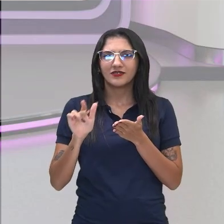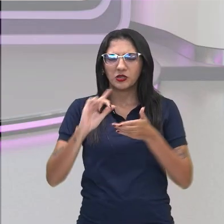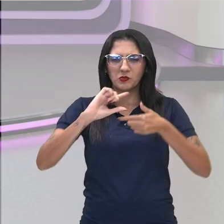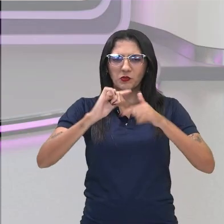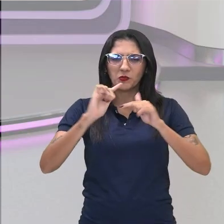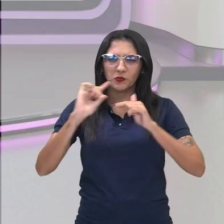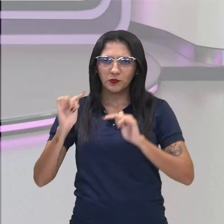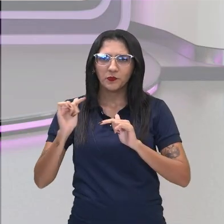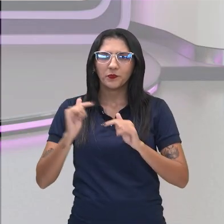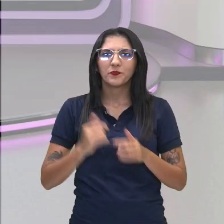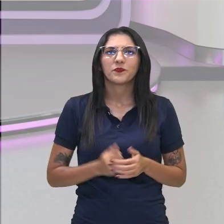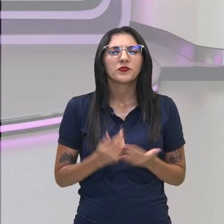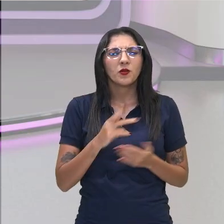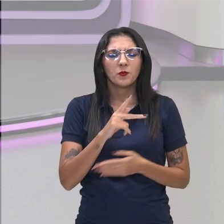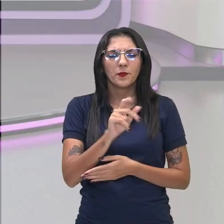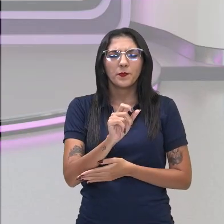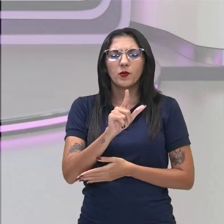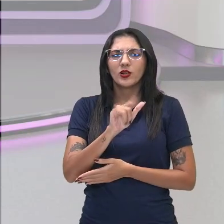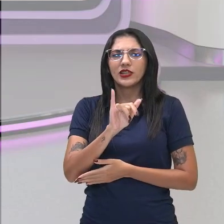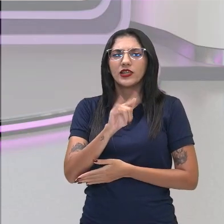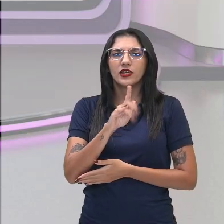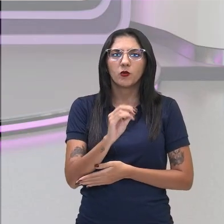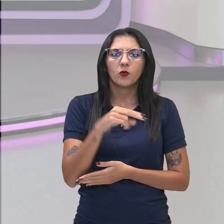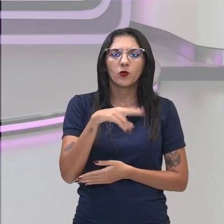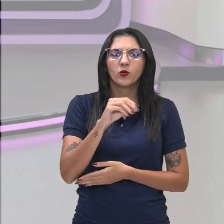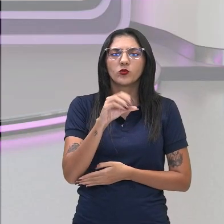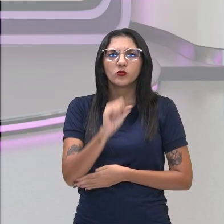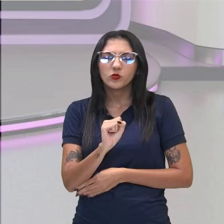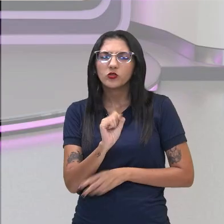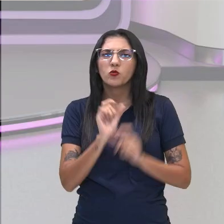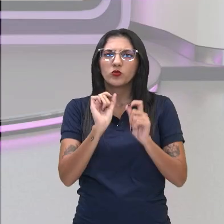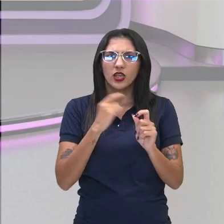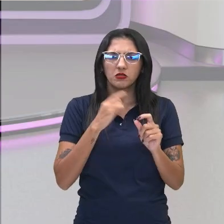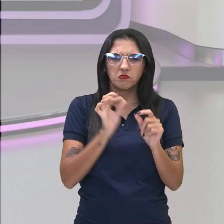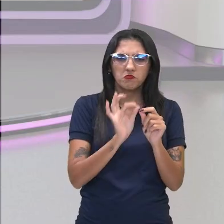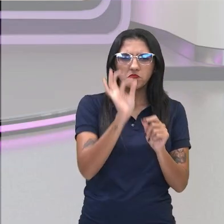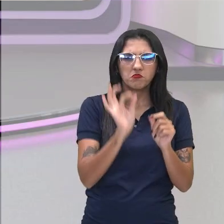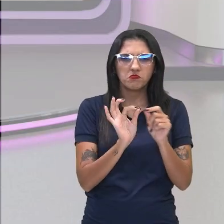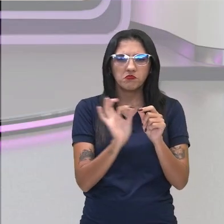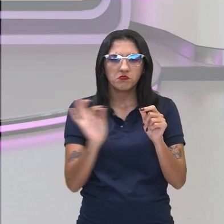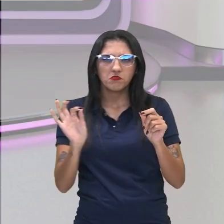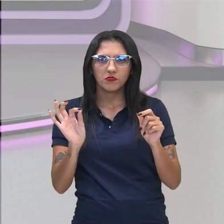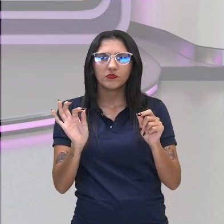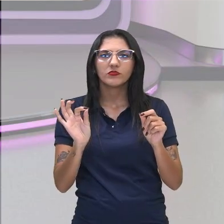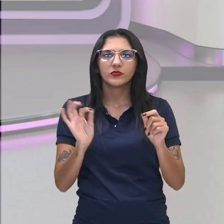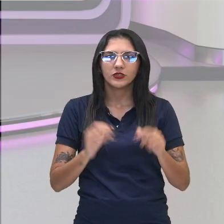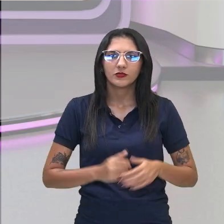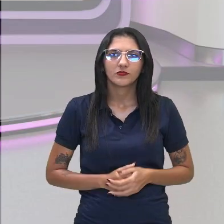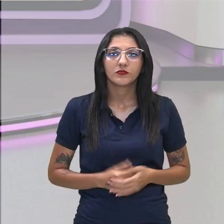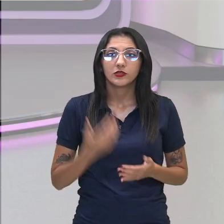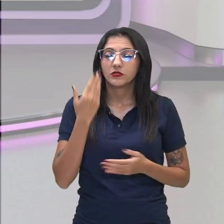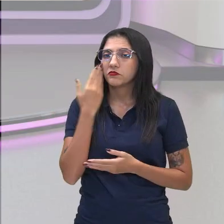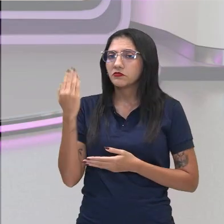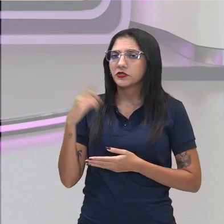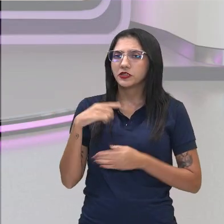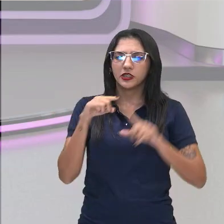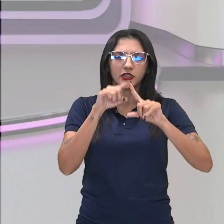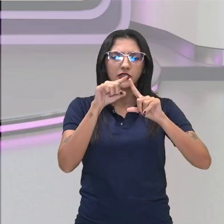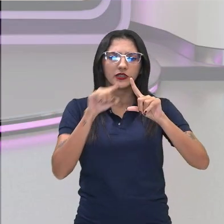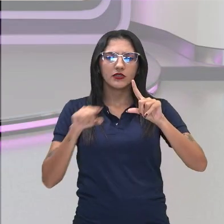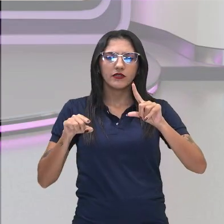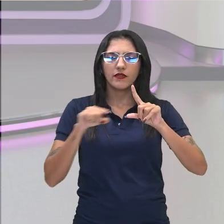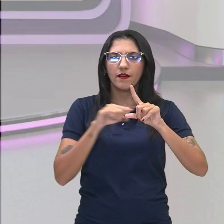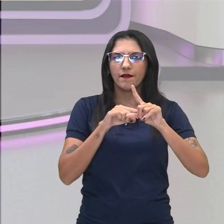Polígonos é formado por linhas poligonais. Então, aqui ó, eu tenho triângulos,